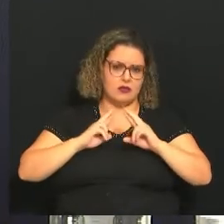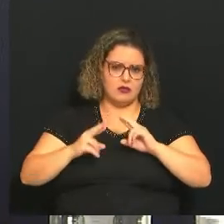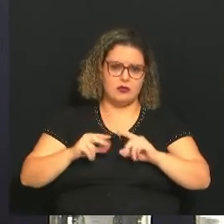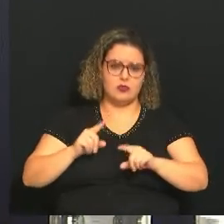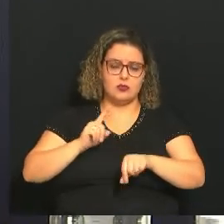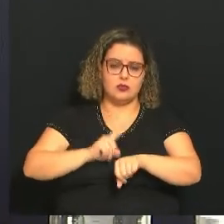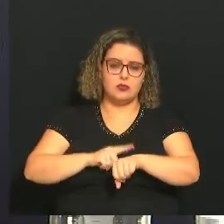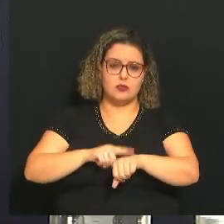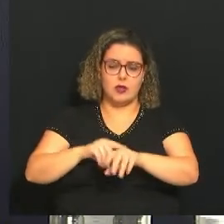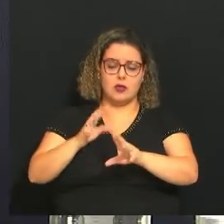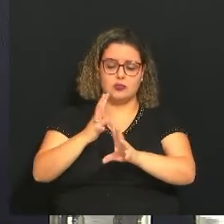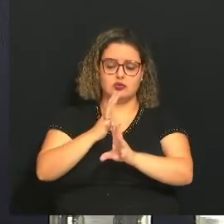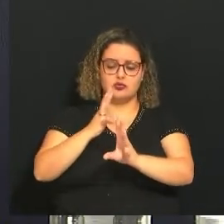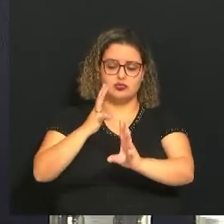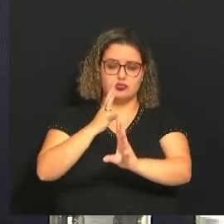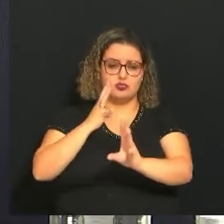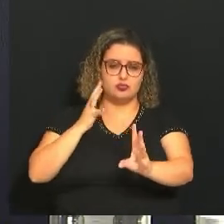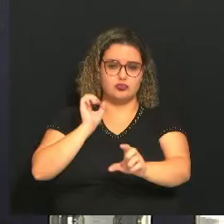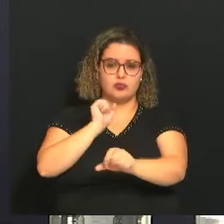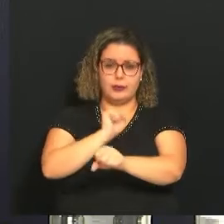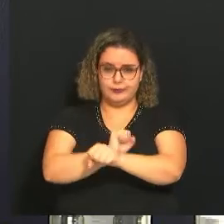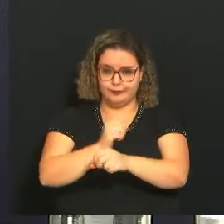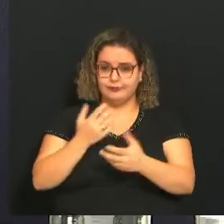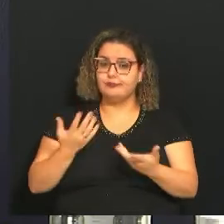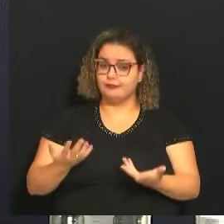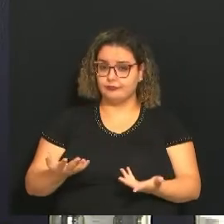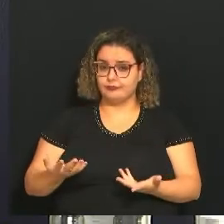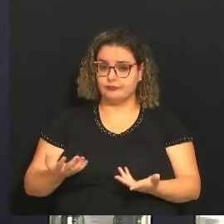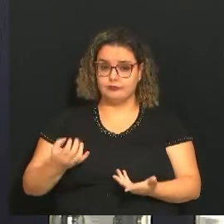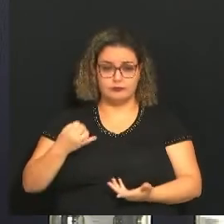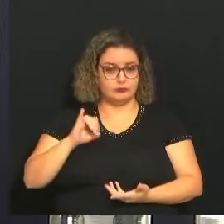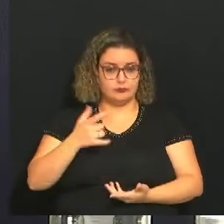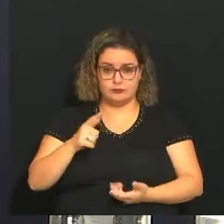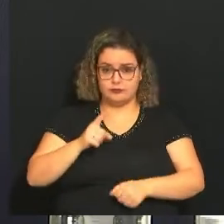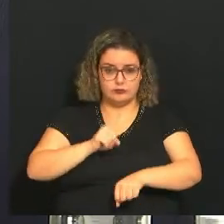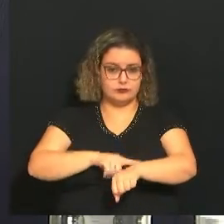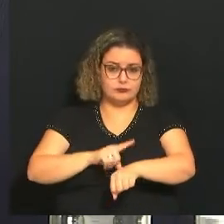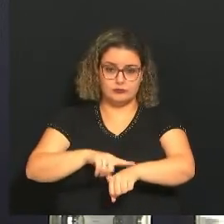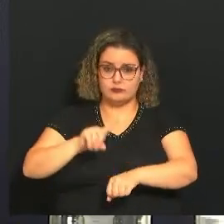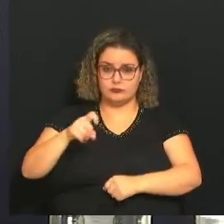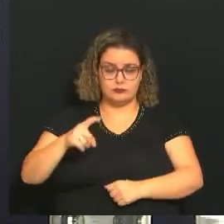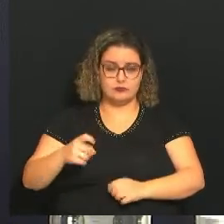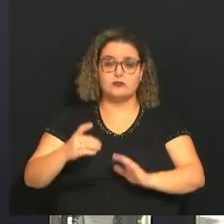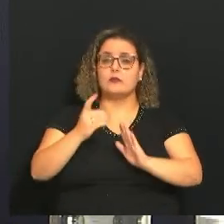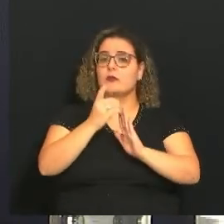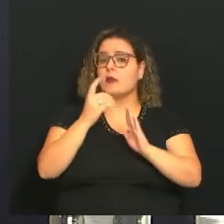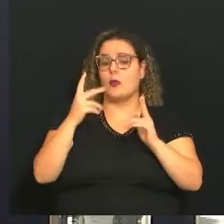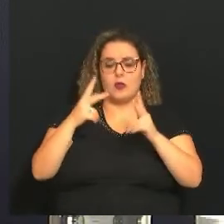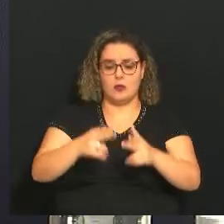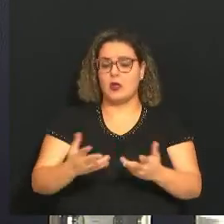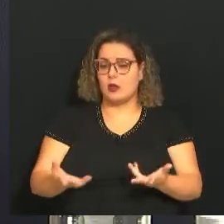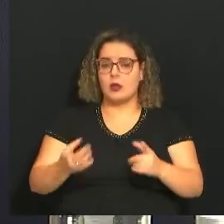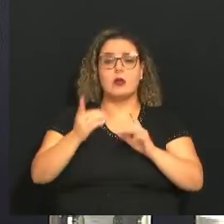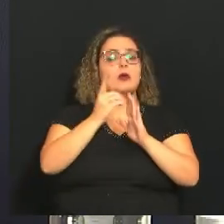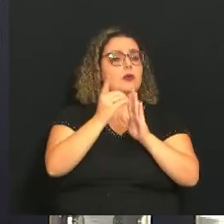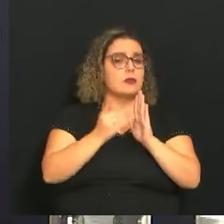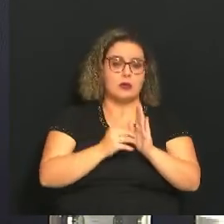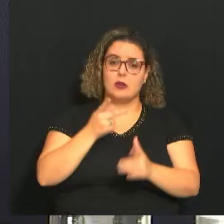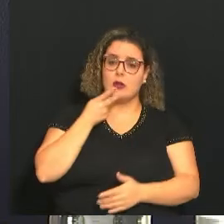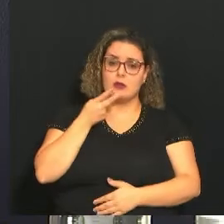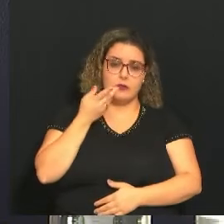tem dentro do Hospital Mário Gatti. Se não tiver hora extra, vai parar. E esse decreto vem falando justamente isso. Sabe, a gente